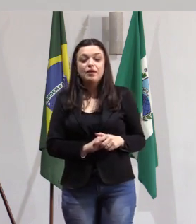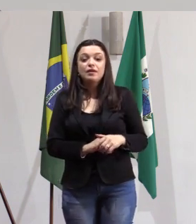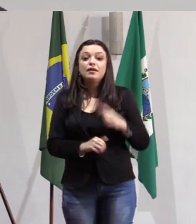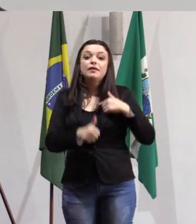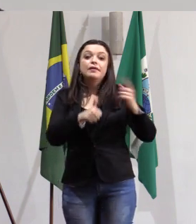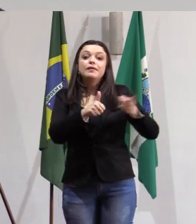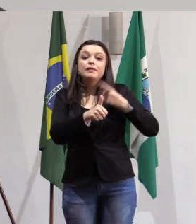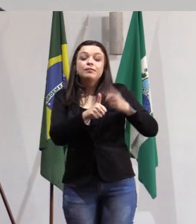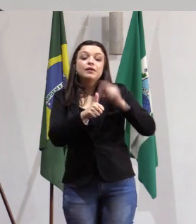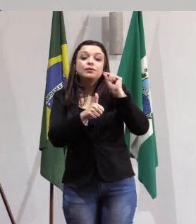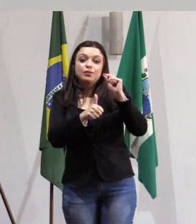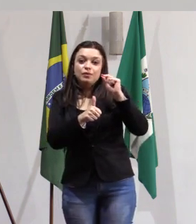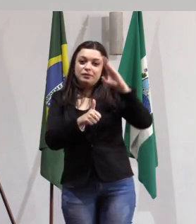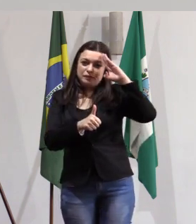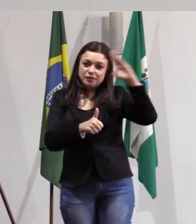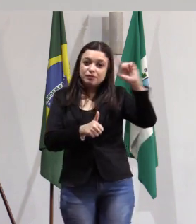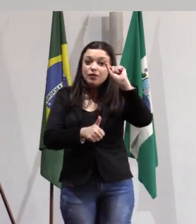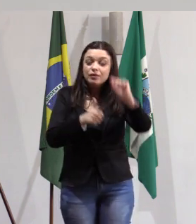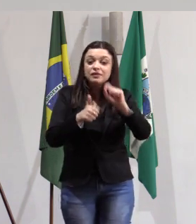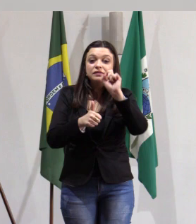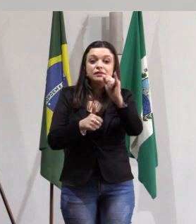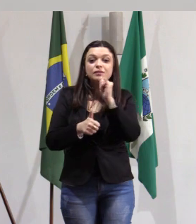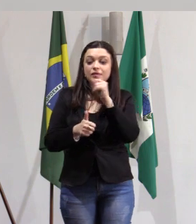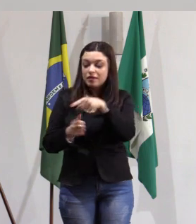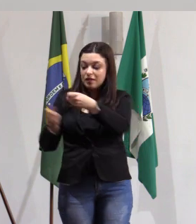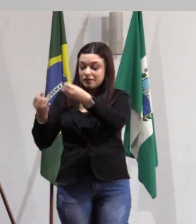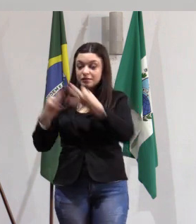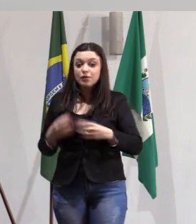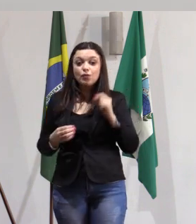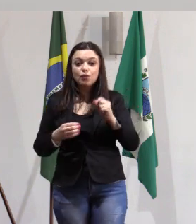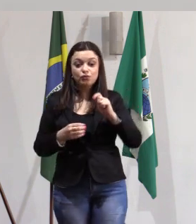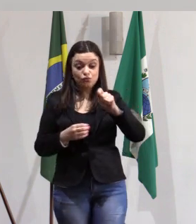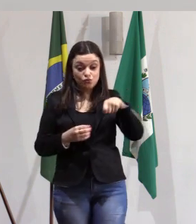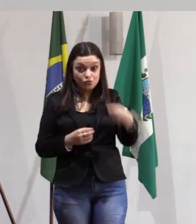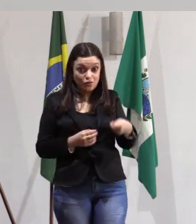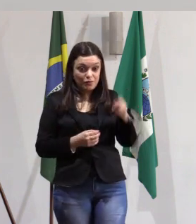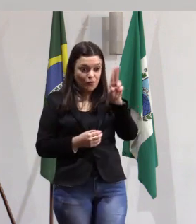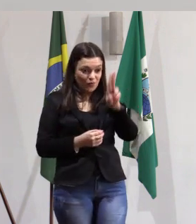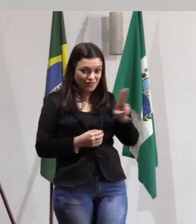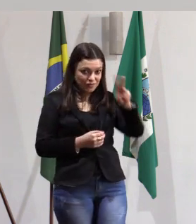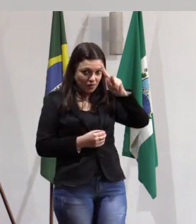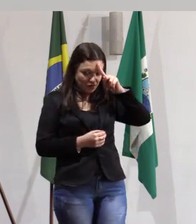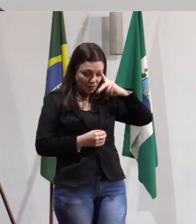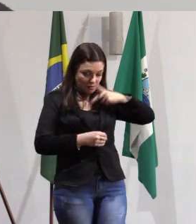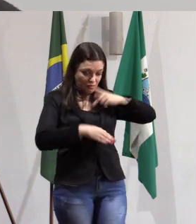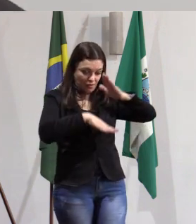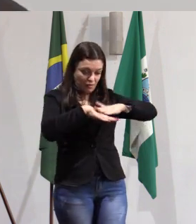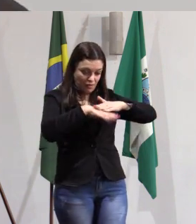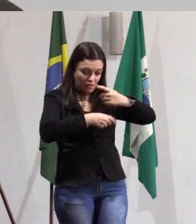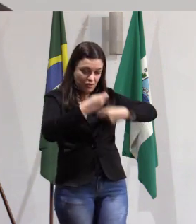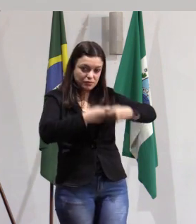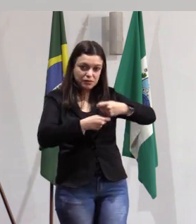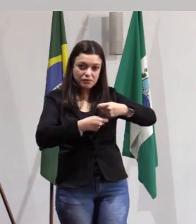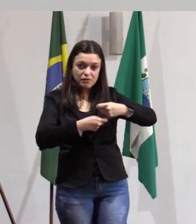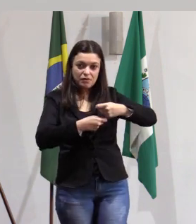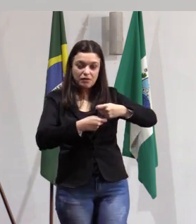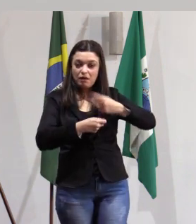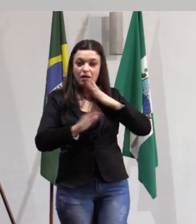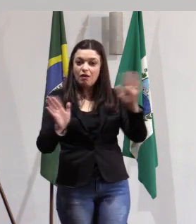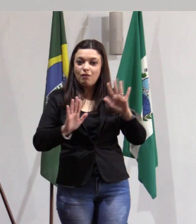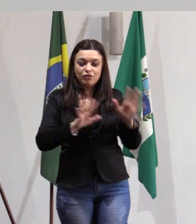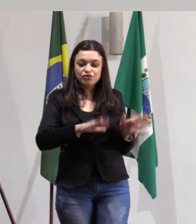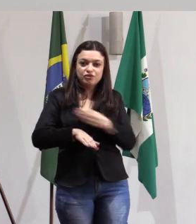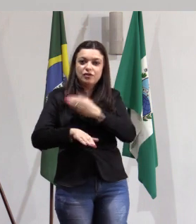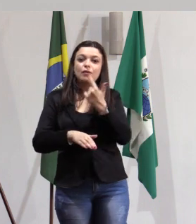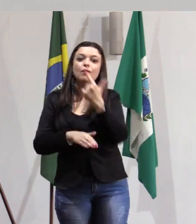emblematicamente, quando ofendem o princípio constitucional da autonomia universitária, do artigo 207. Não